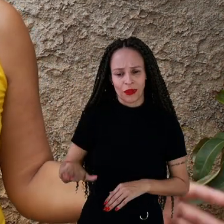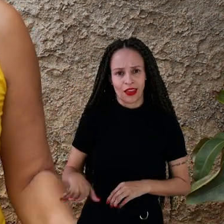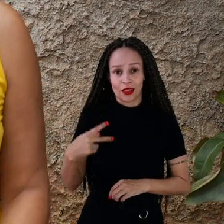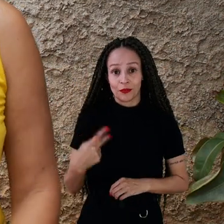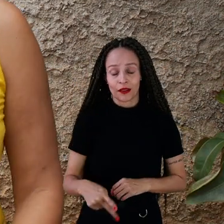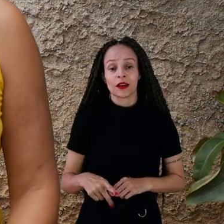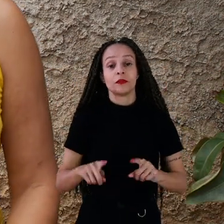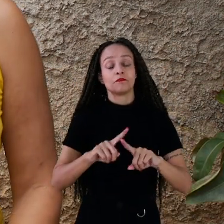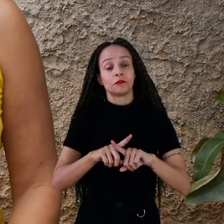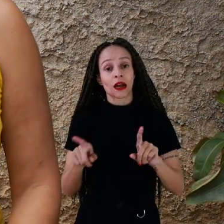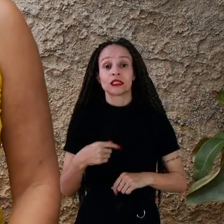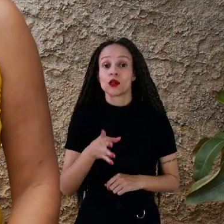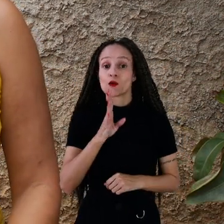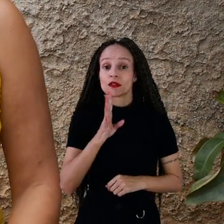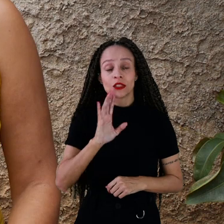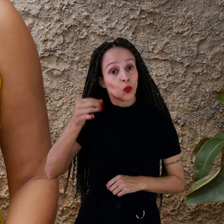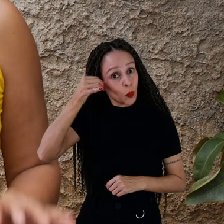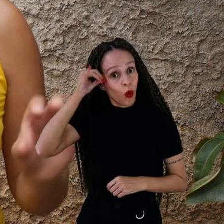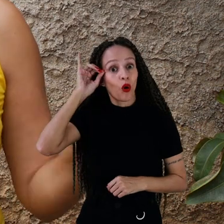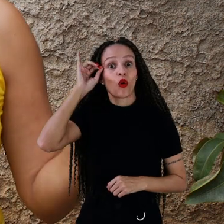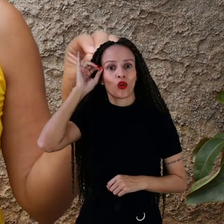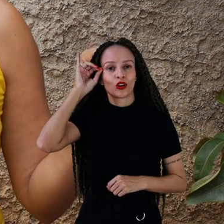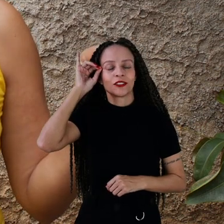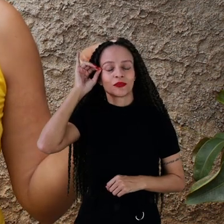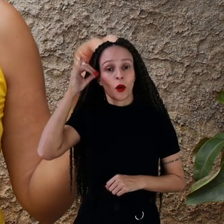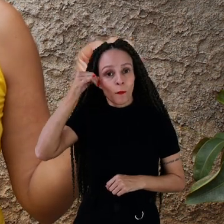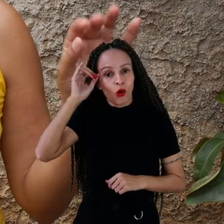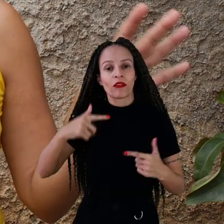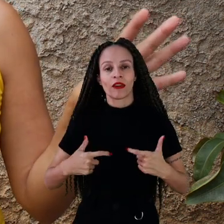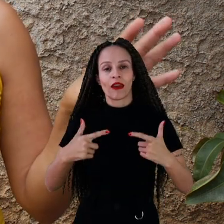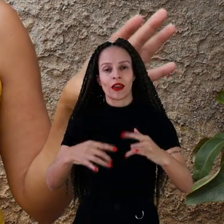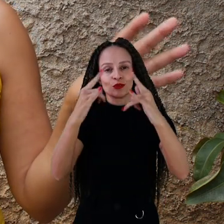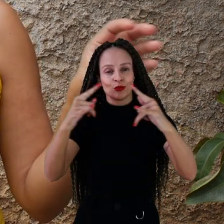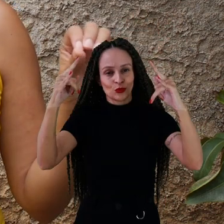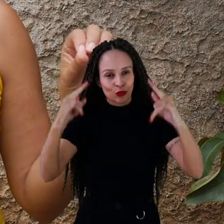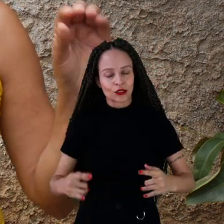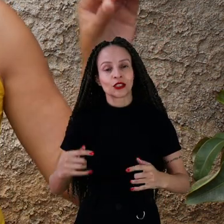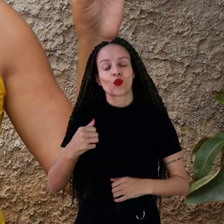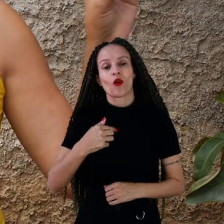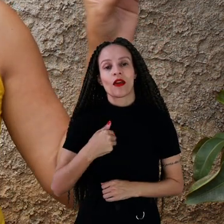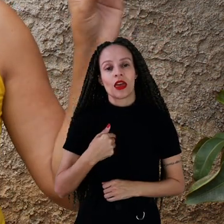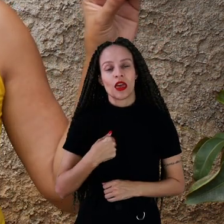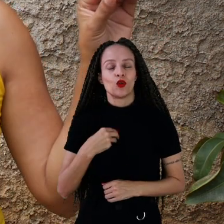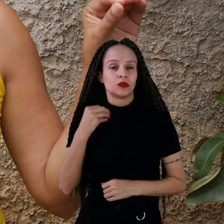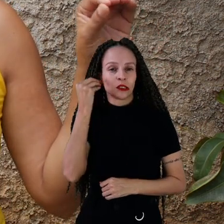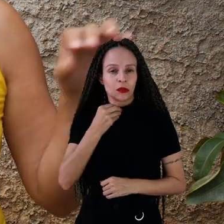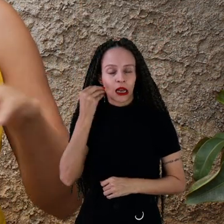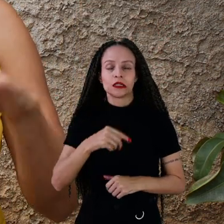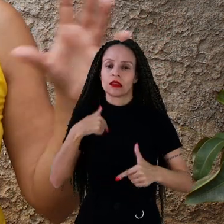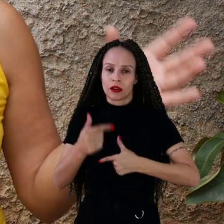muito pequena para cá. Mas aí eu conheci o boi, o Alto do Boi Guerreiro, que é do Circo Bem Me Quer, onde